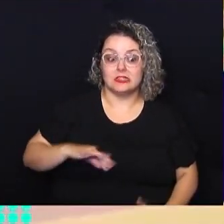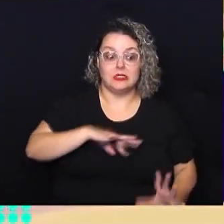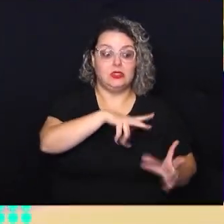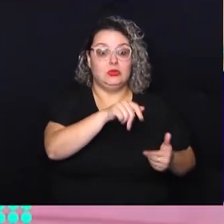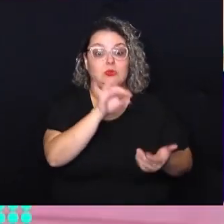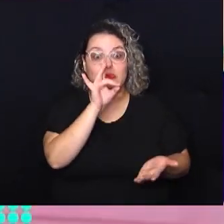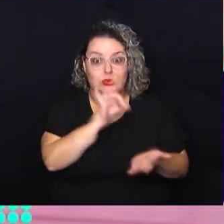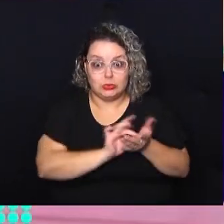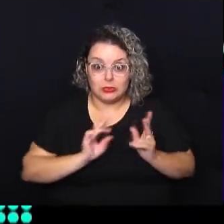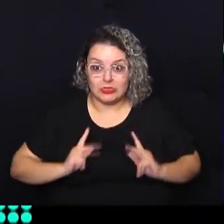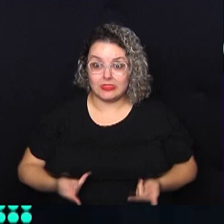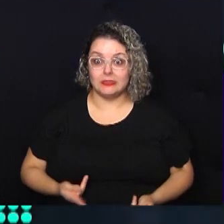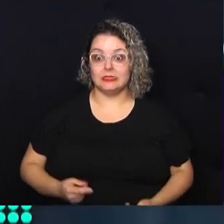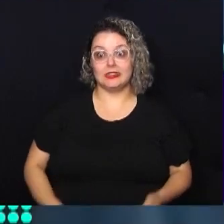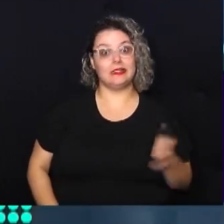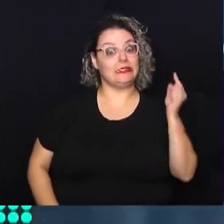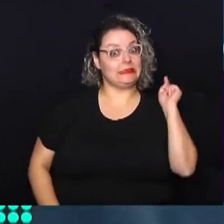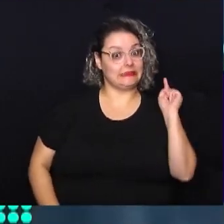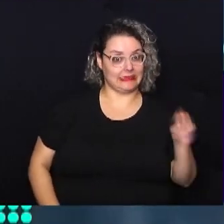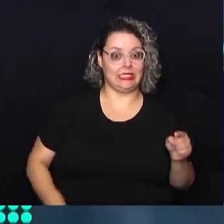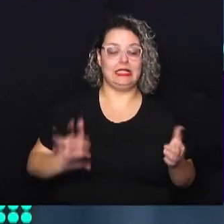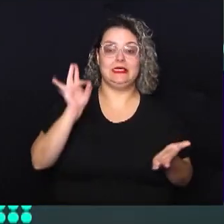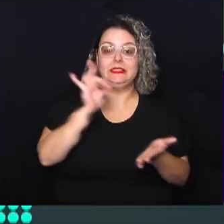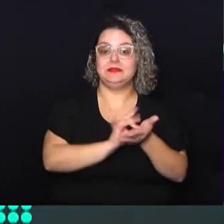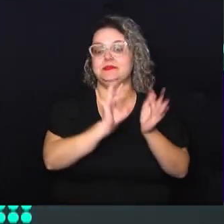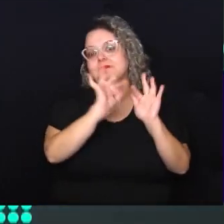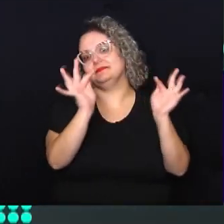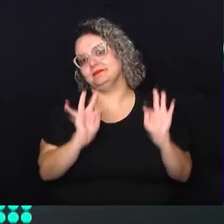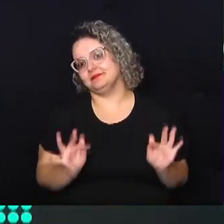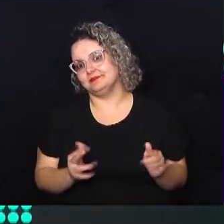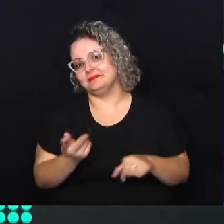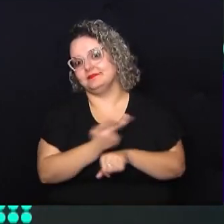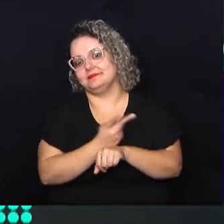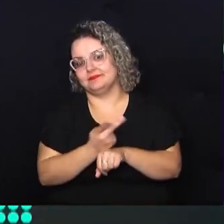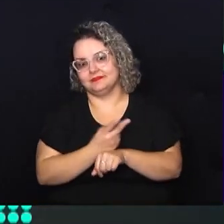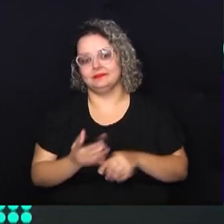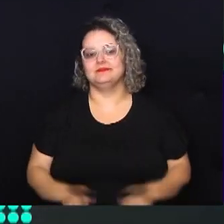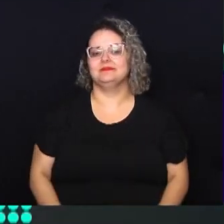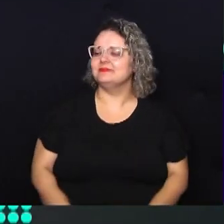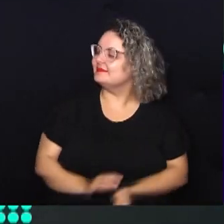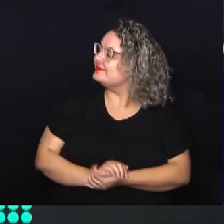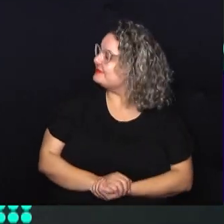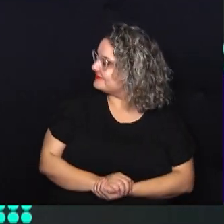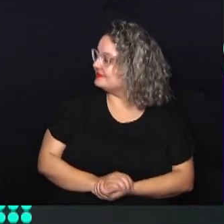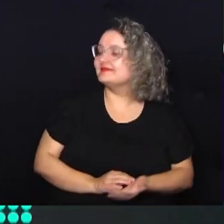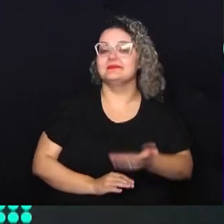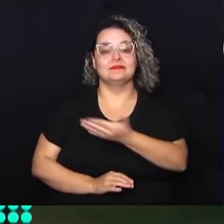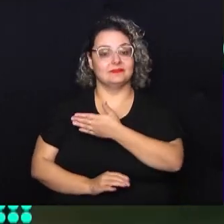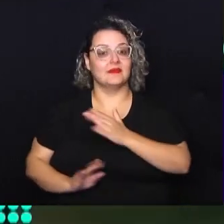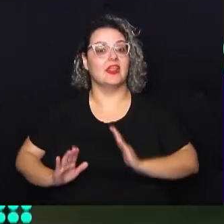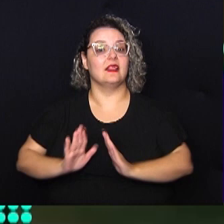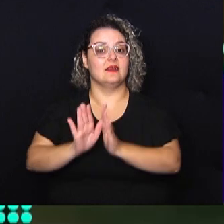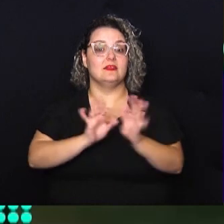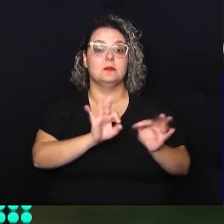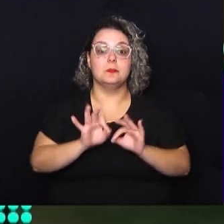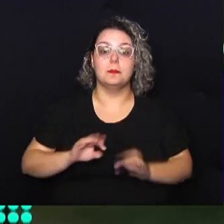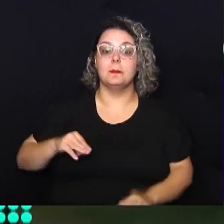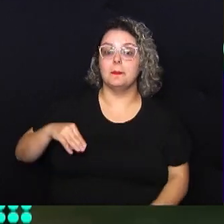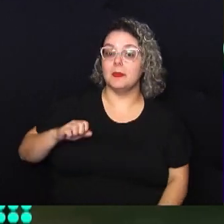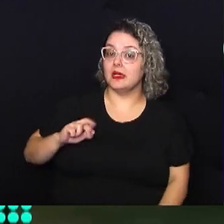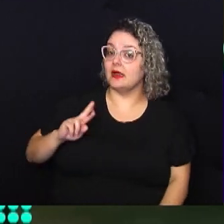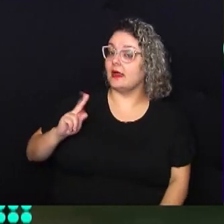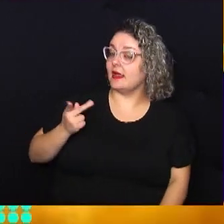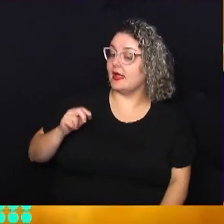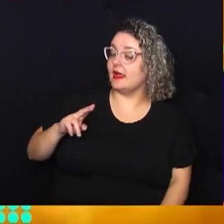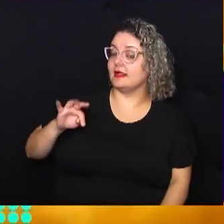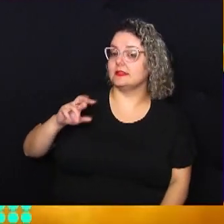a Barbie foi buscar sua verdadeira felicidade. Oppenheimer, à frente do projeto Manhattan, que desenvolveu a